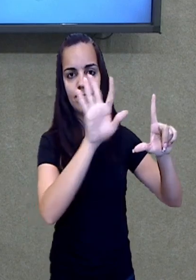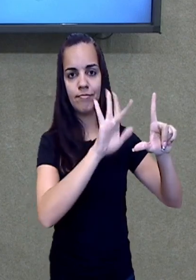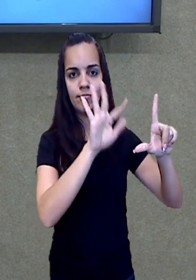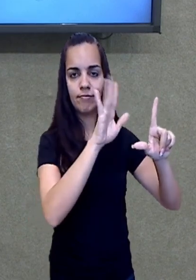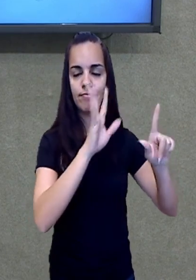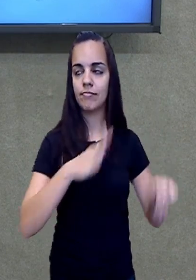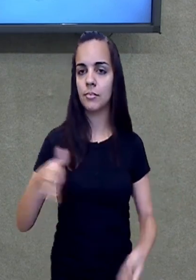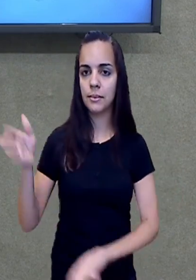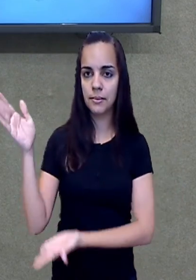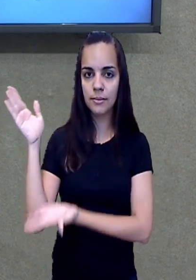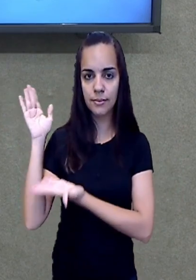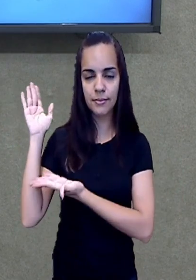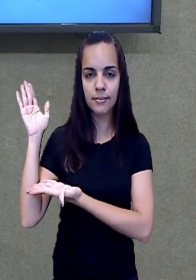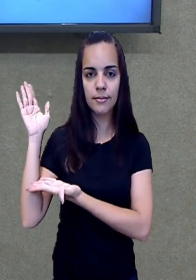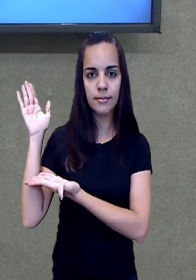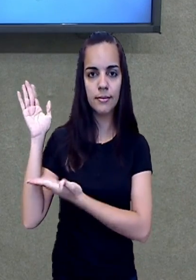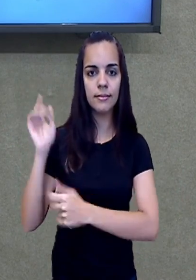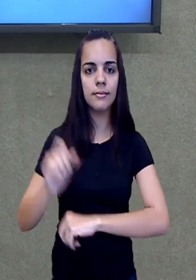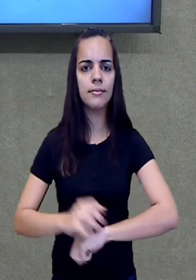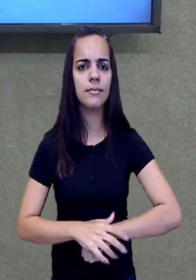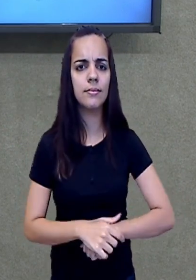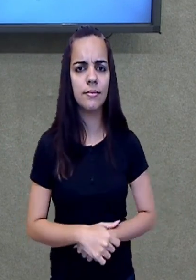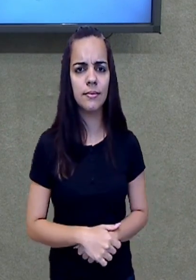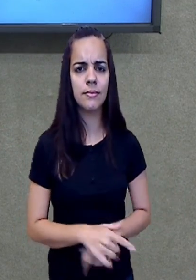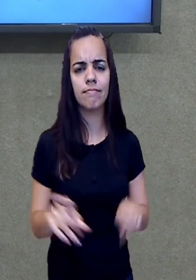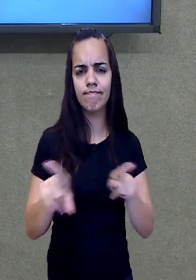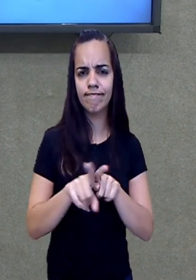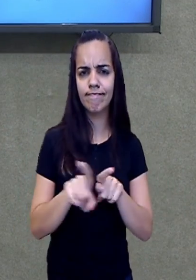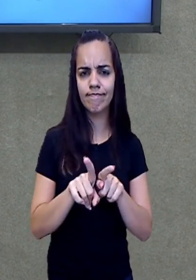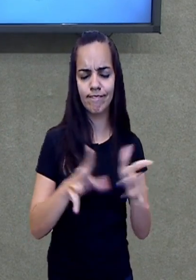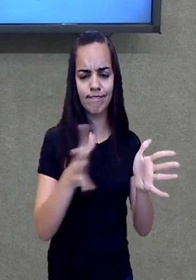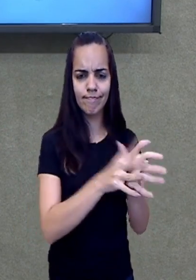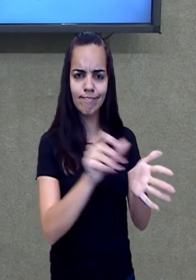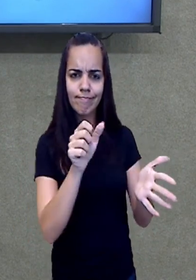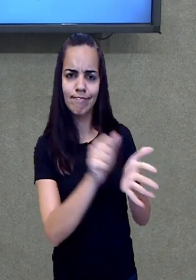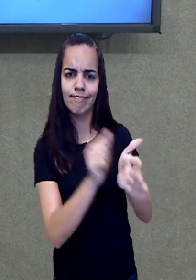celular na imagem que aparece no canto da tela. E também se